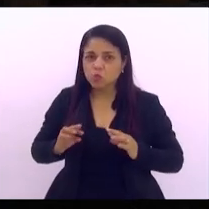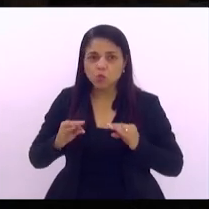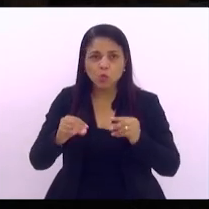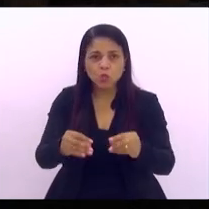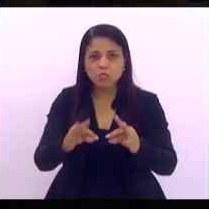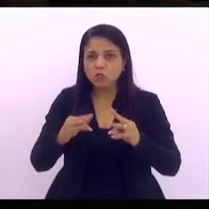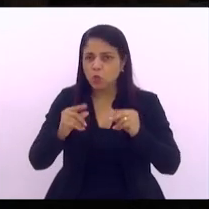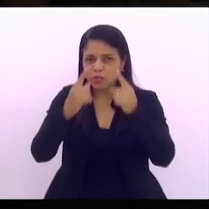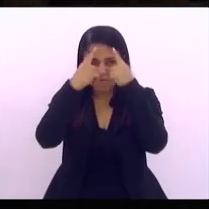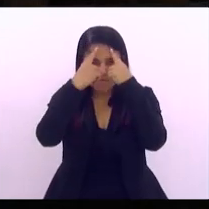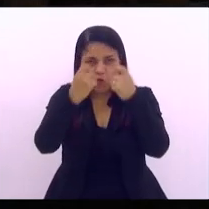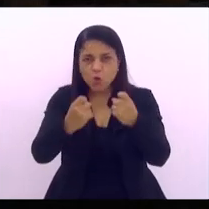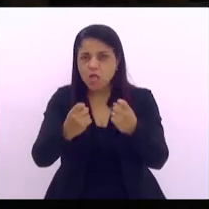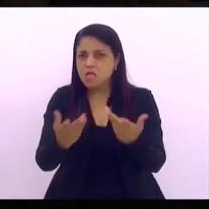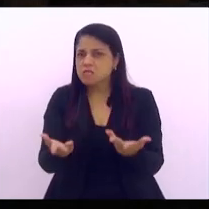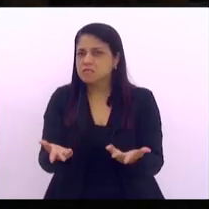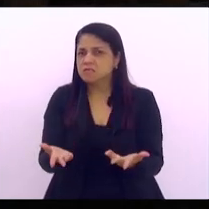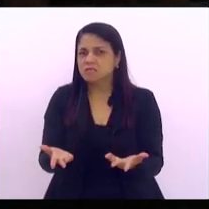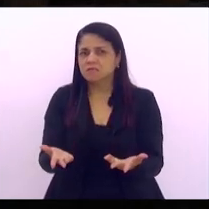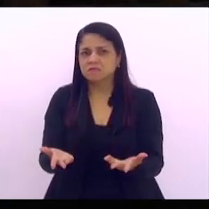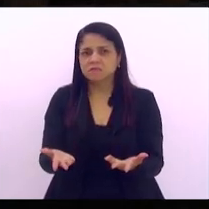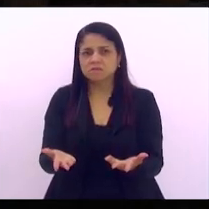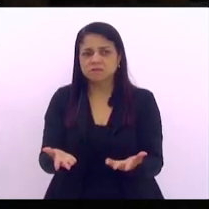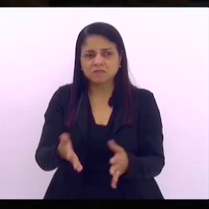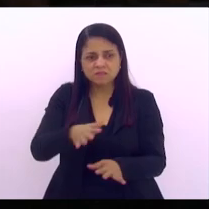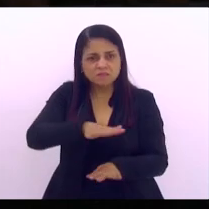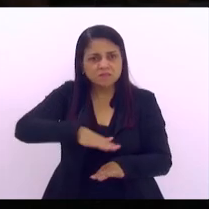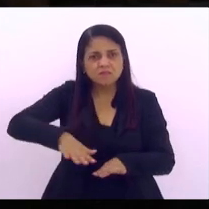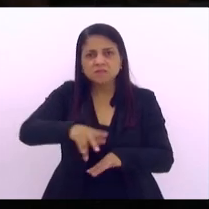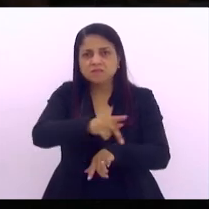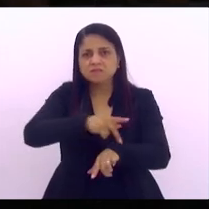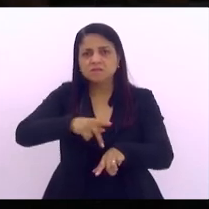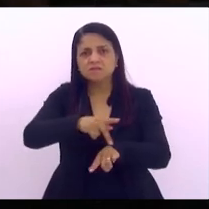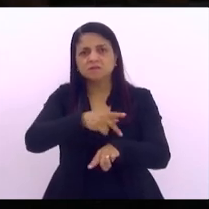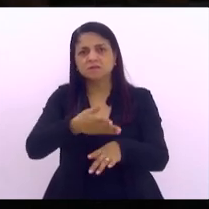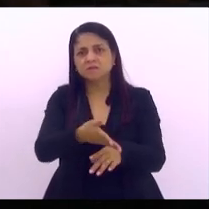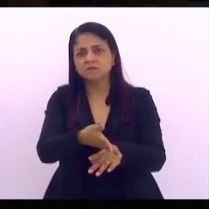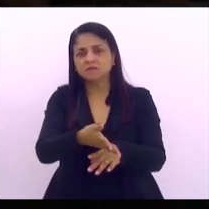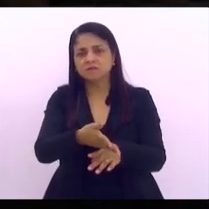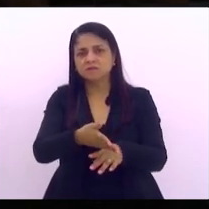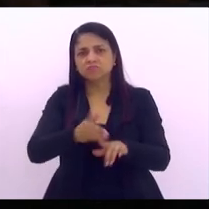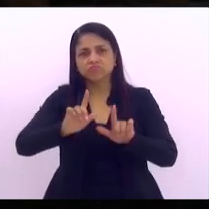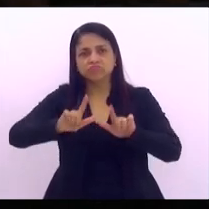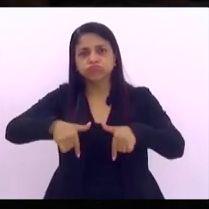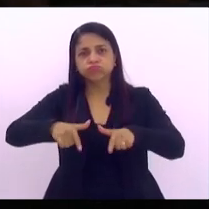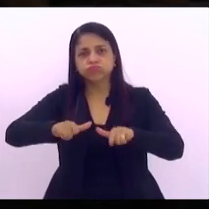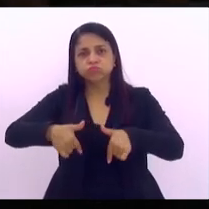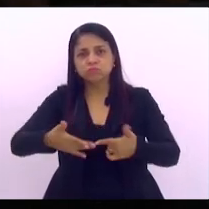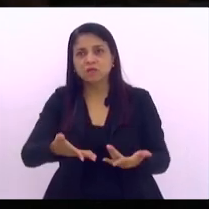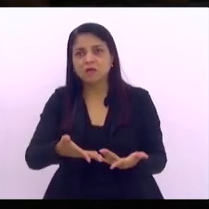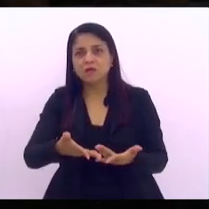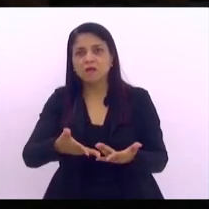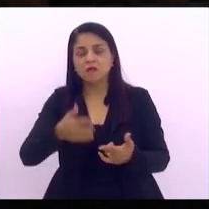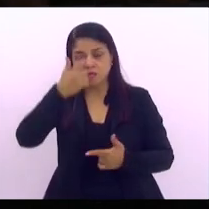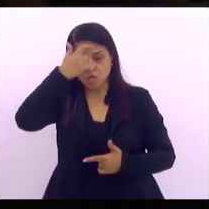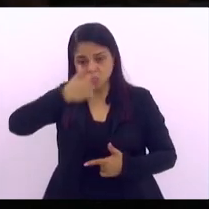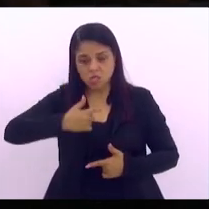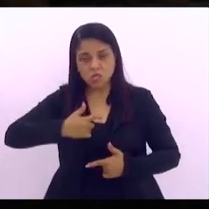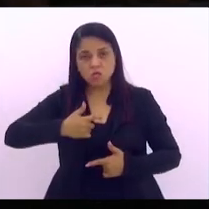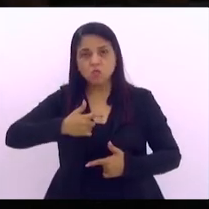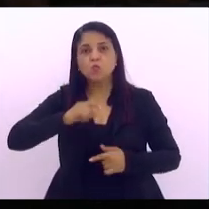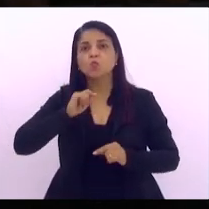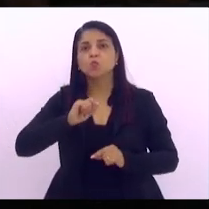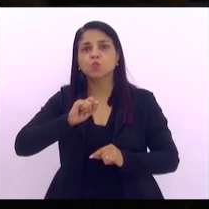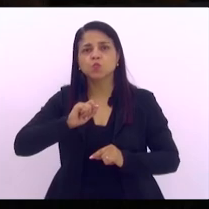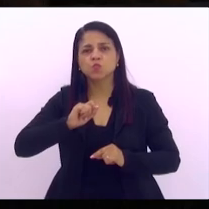arbítrio que lá estão sendo cometidos. E o meu posicionamento só podia